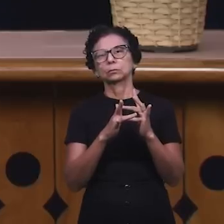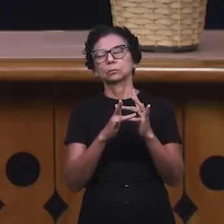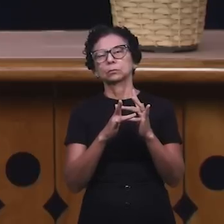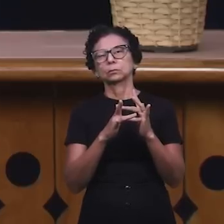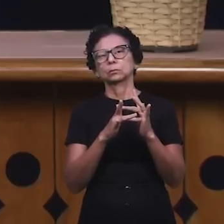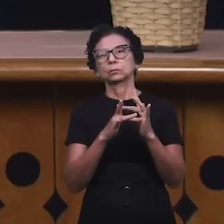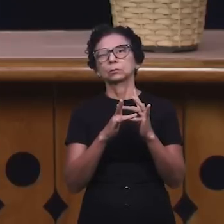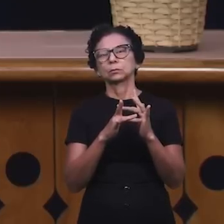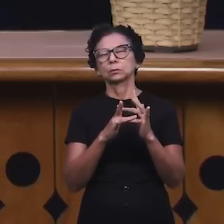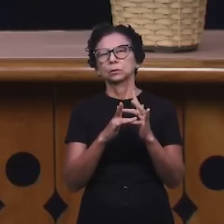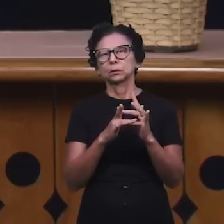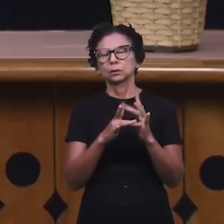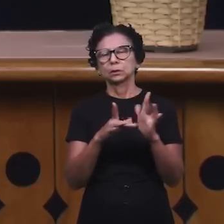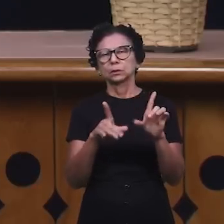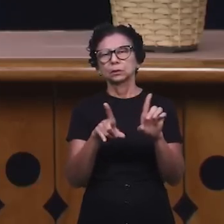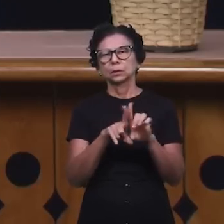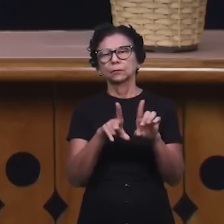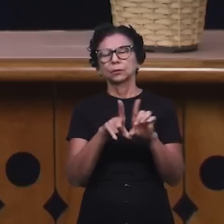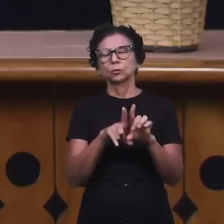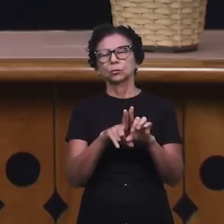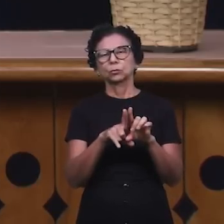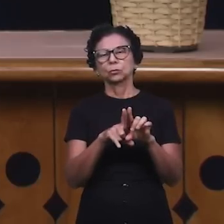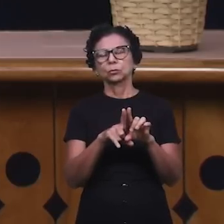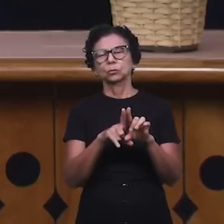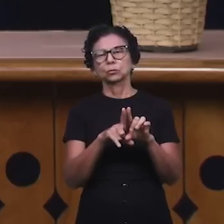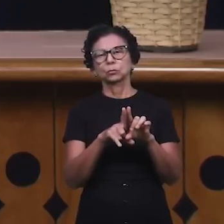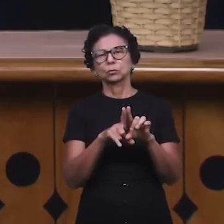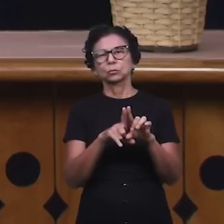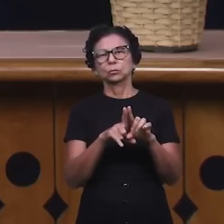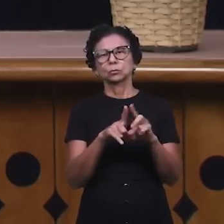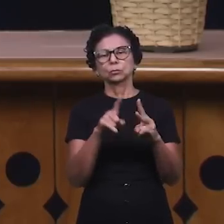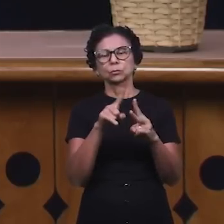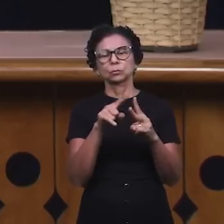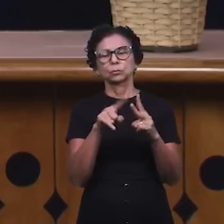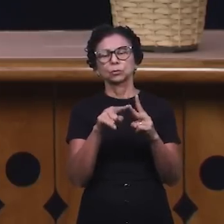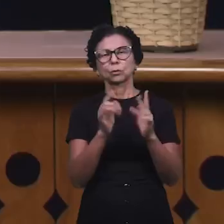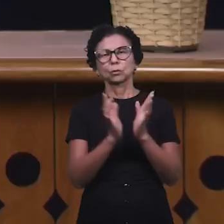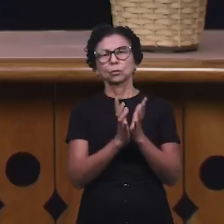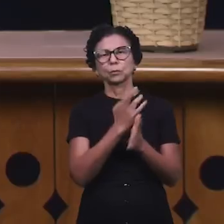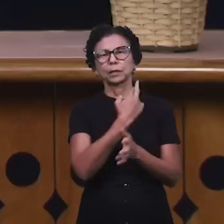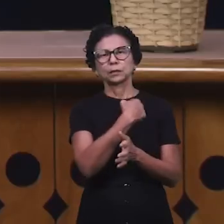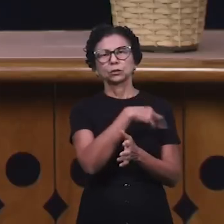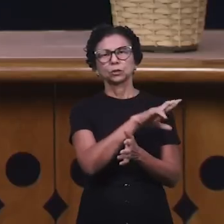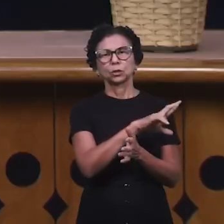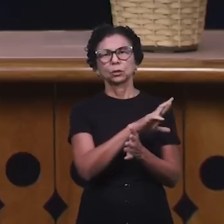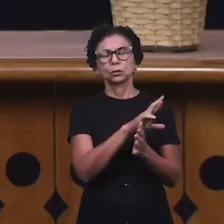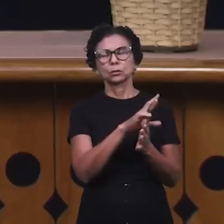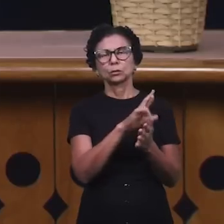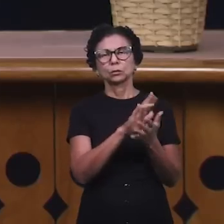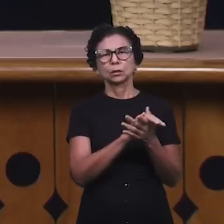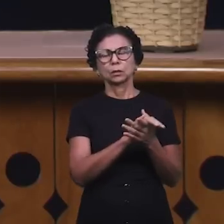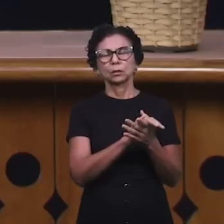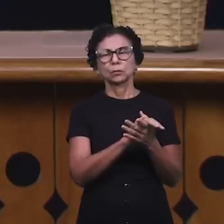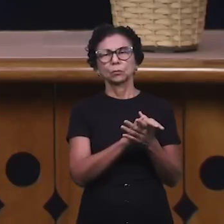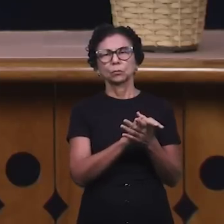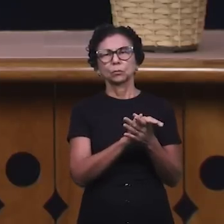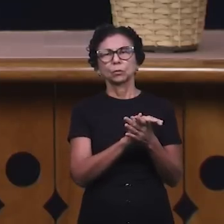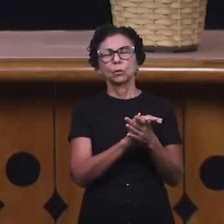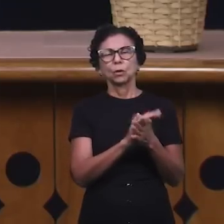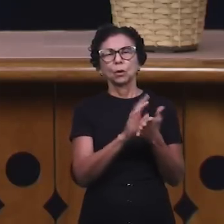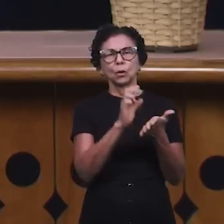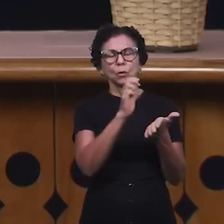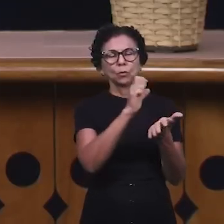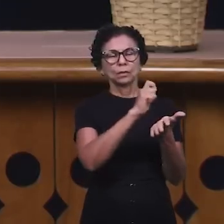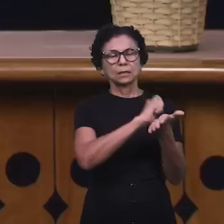os escribas e os fariseus, por sinal, representantes da obra de Deus no